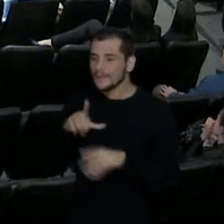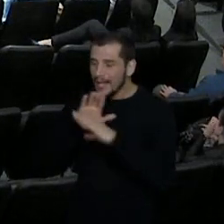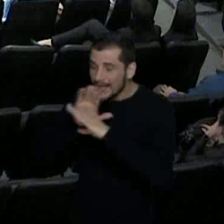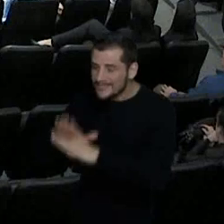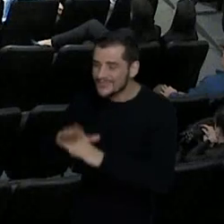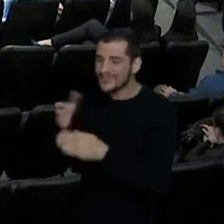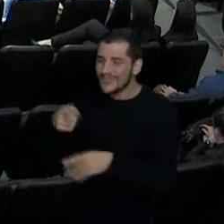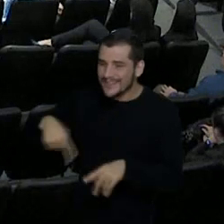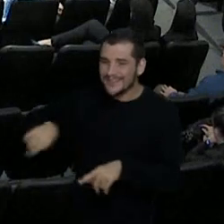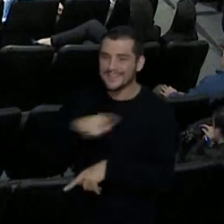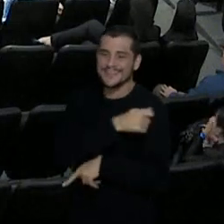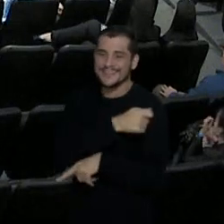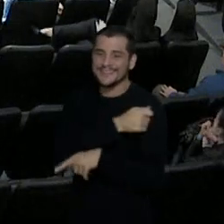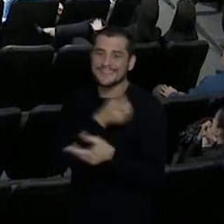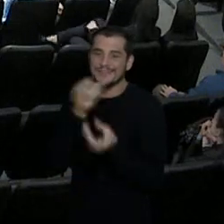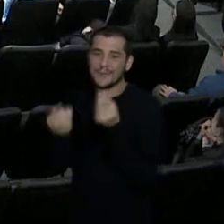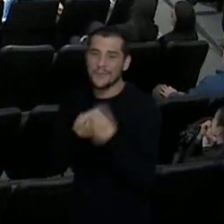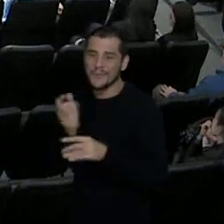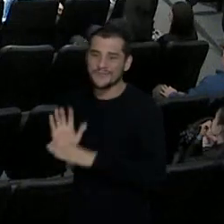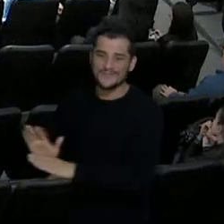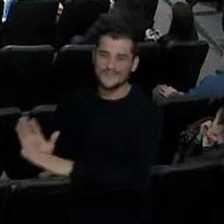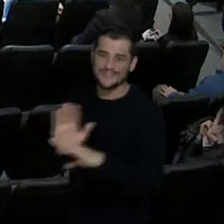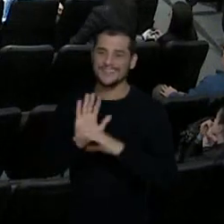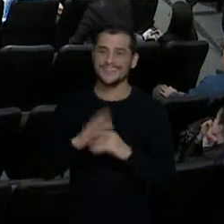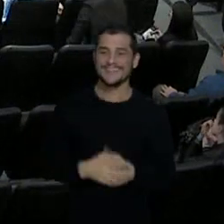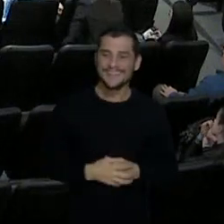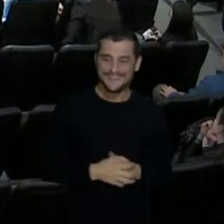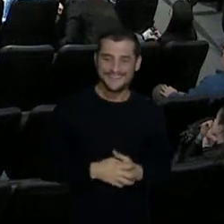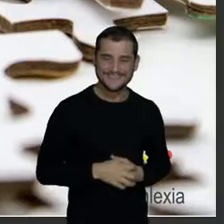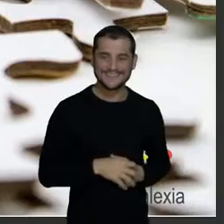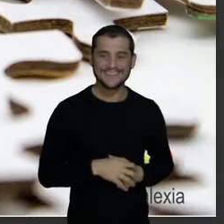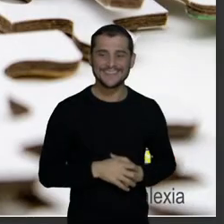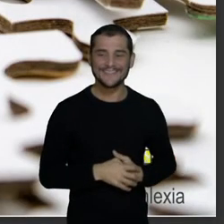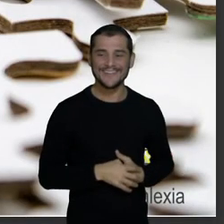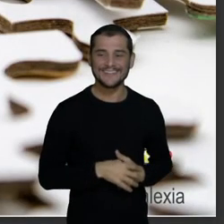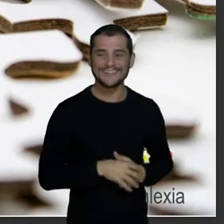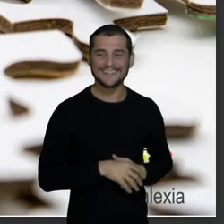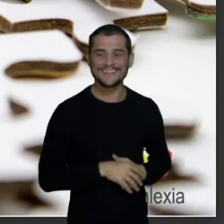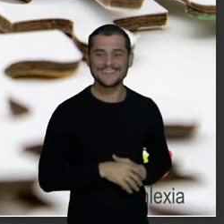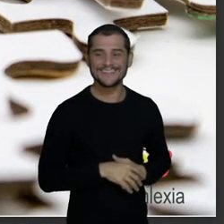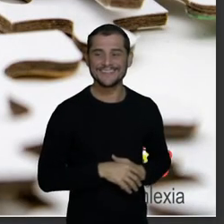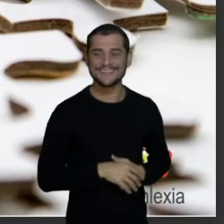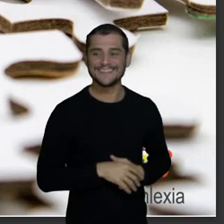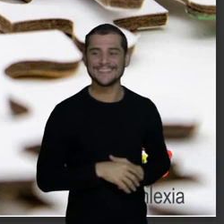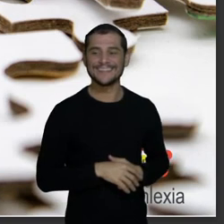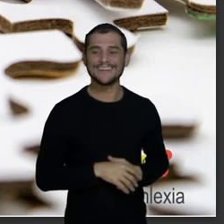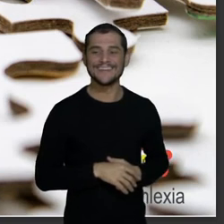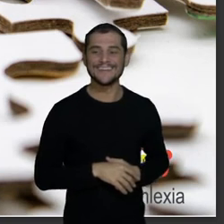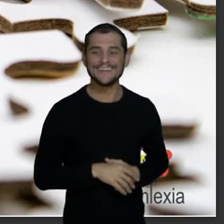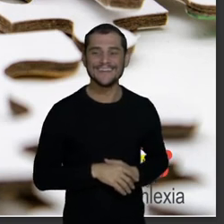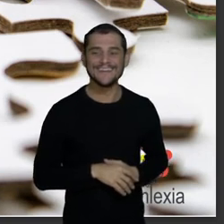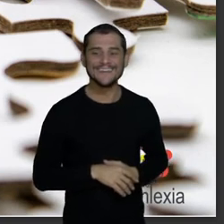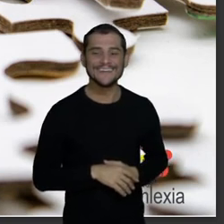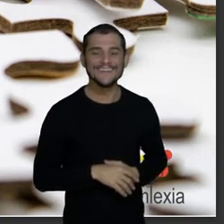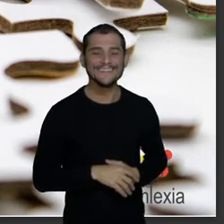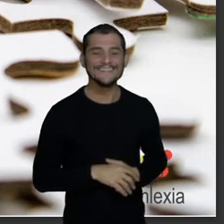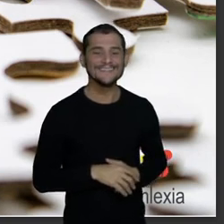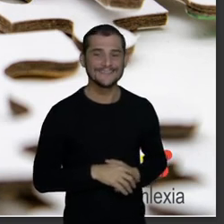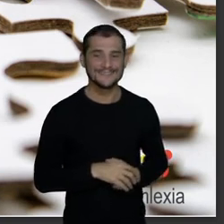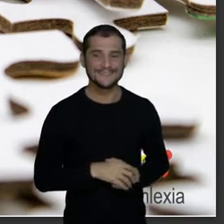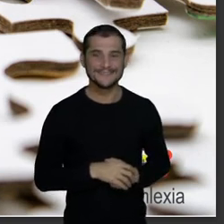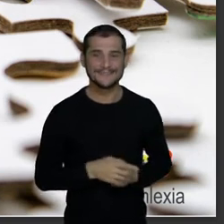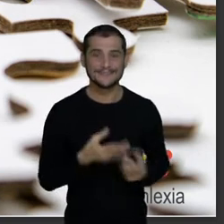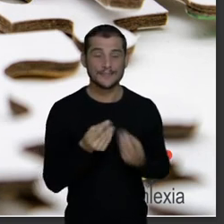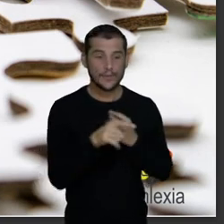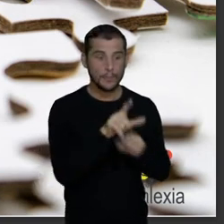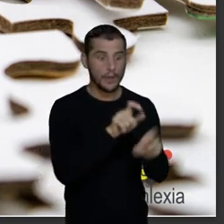os alunos né quando a gente fala da dislexia também quando a gente entra naqueles 10% a gente também tem que cada um é